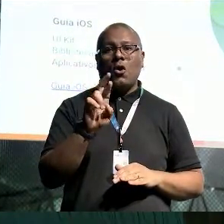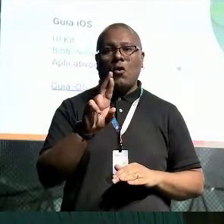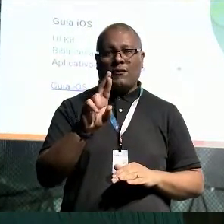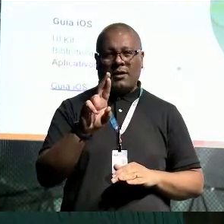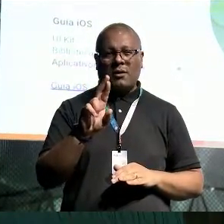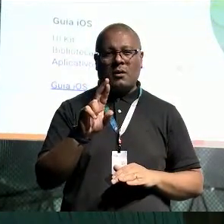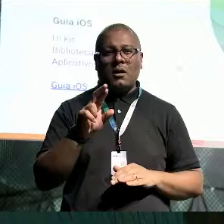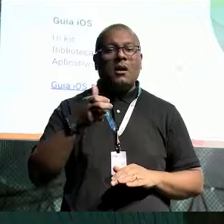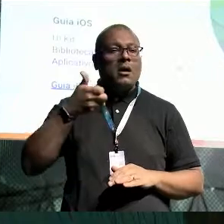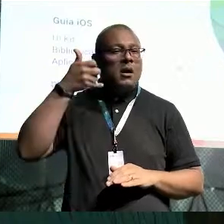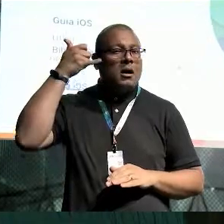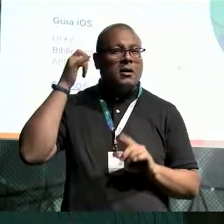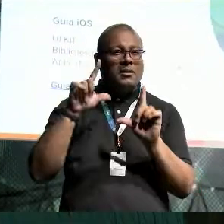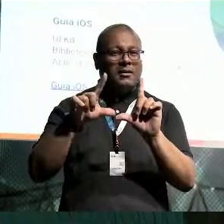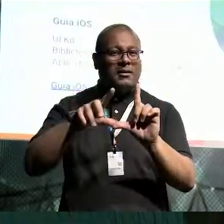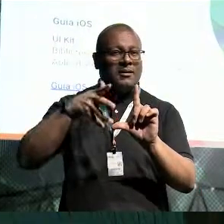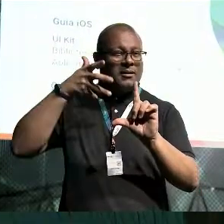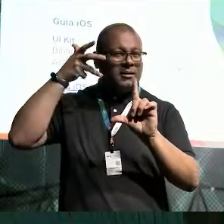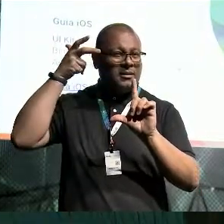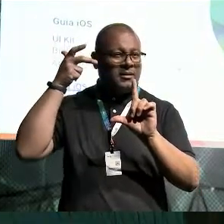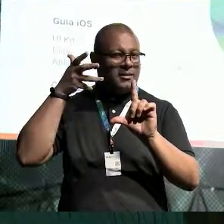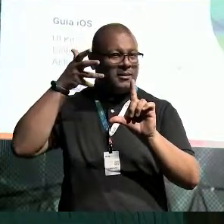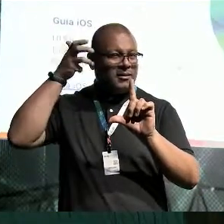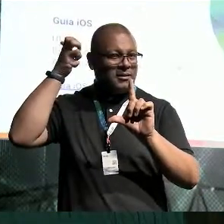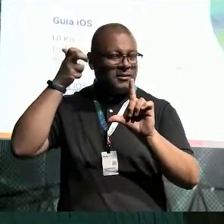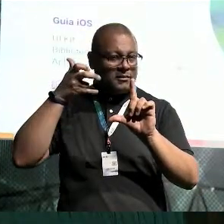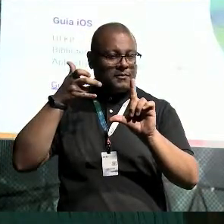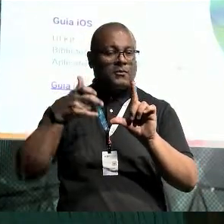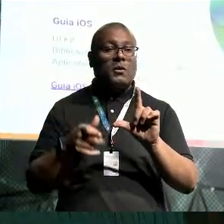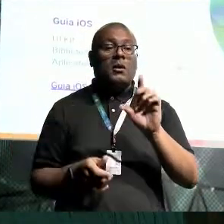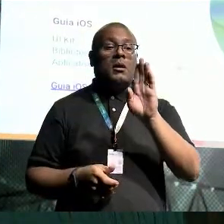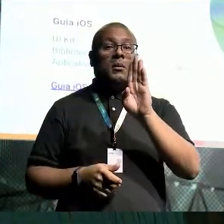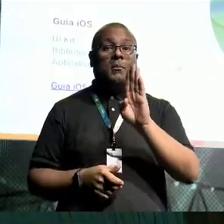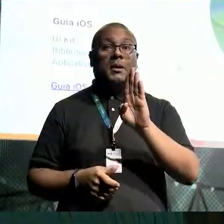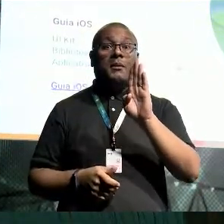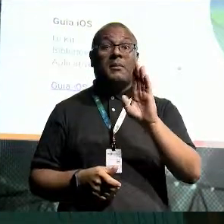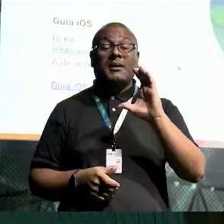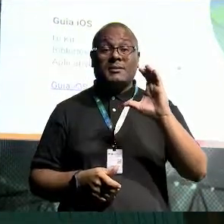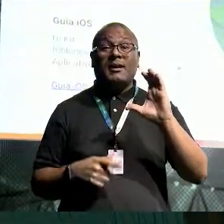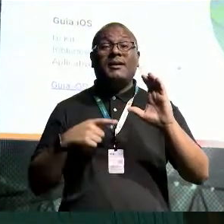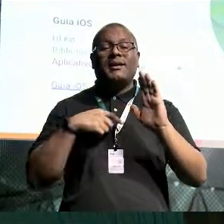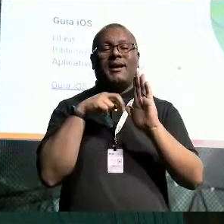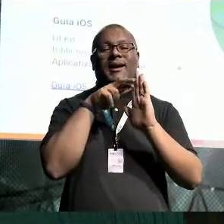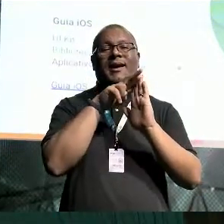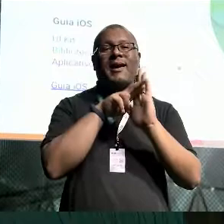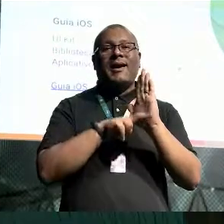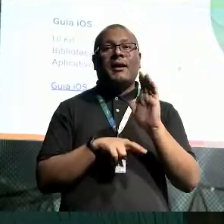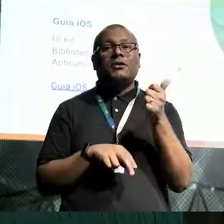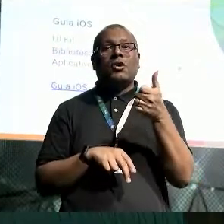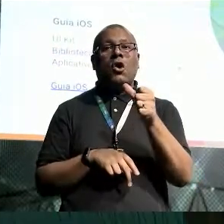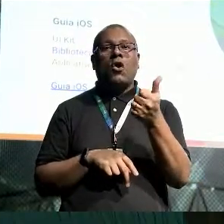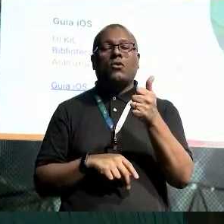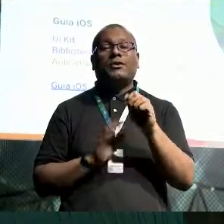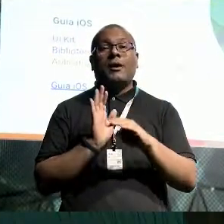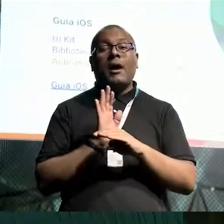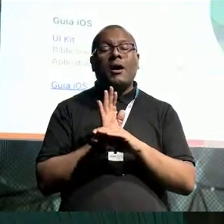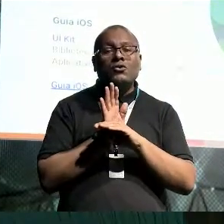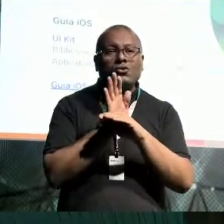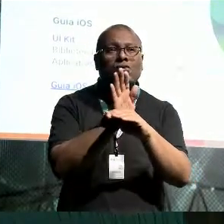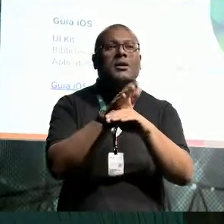O BBC, ele é mais antigo, ele tem 11 diretrizes que te norteia para você